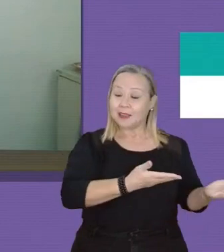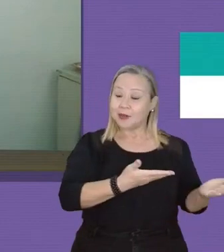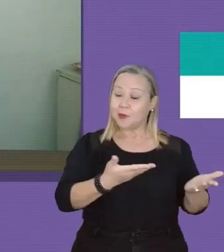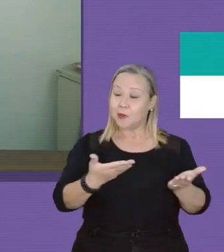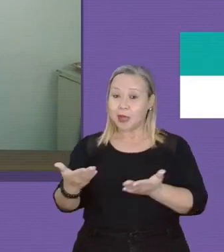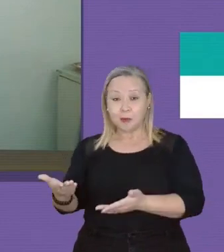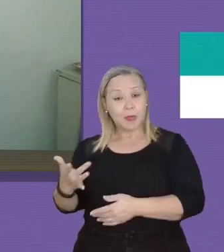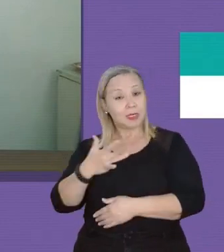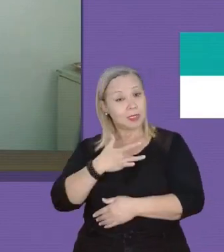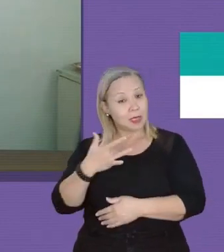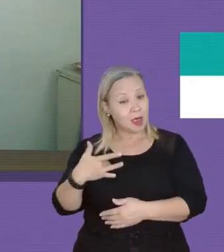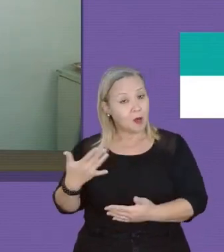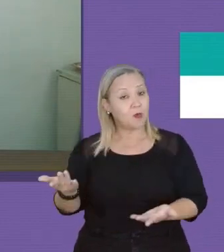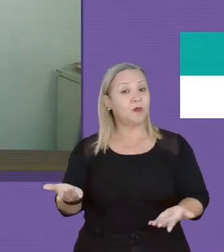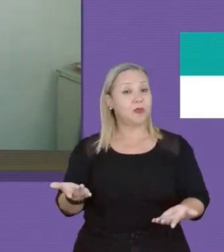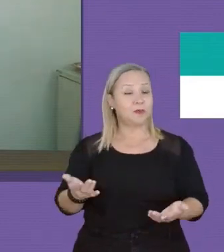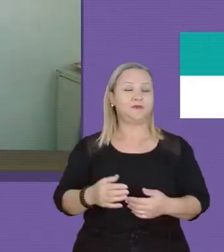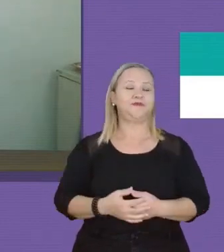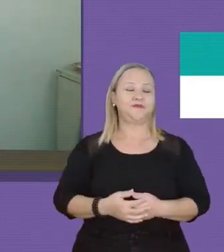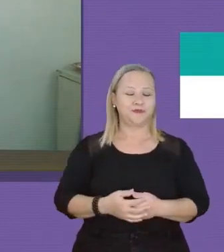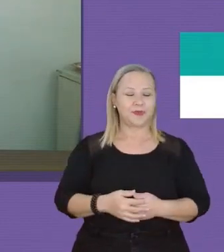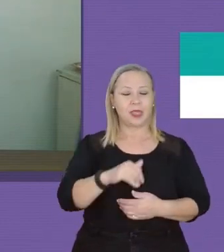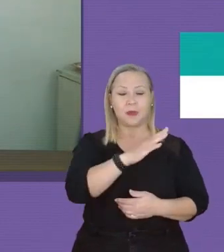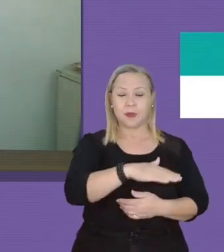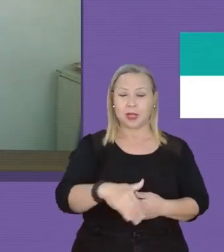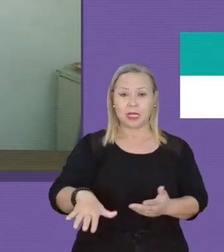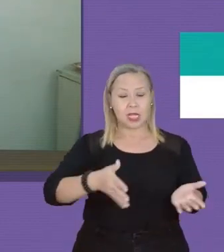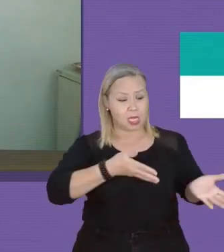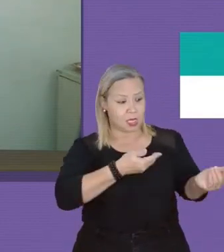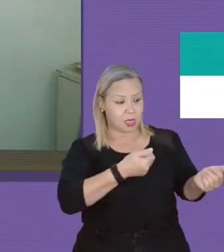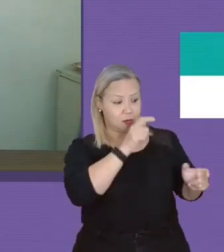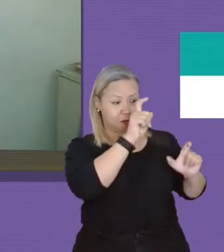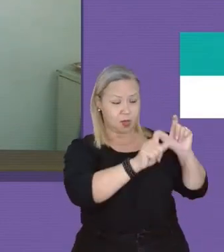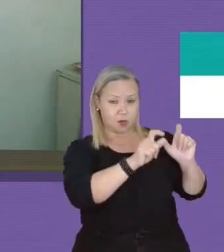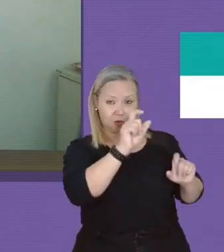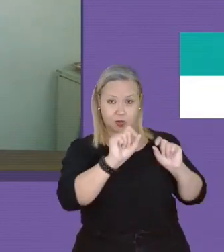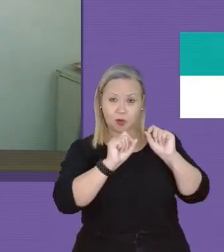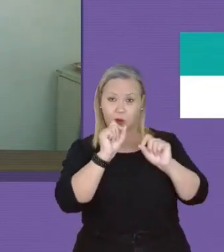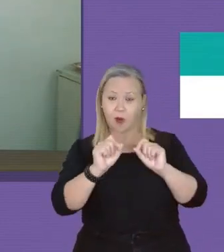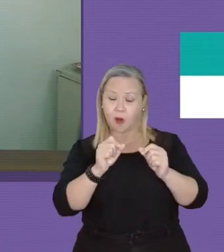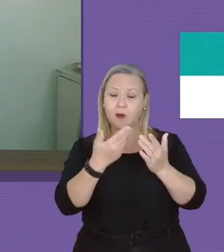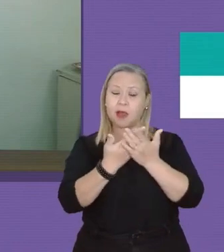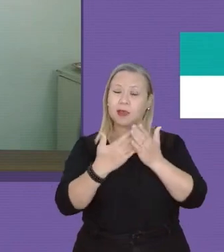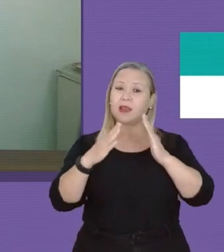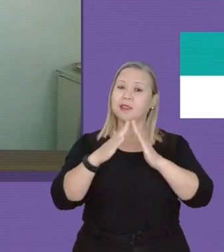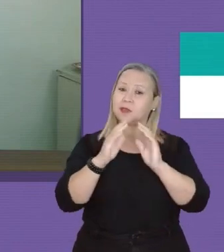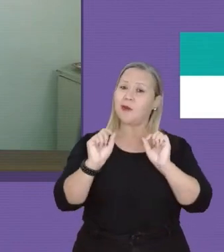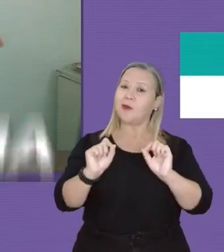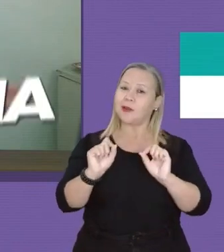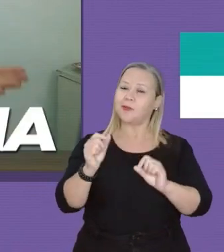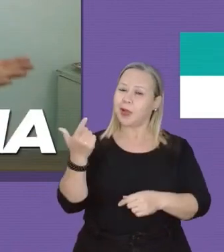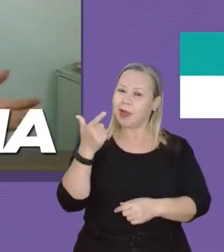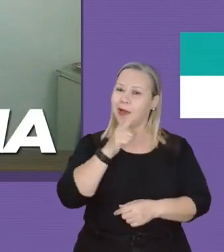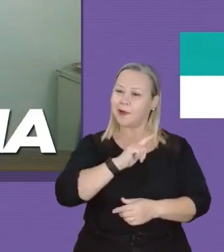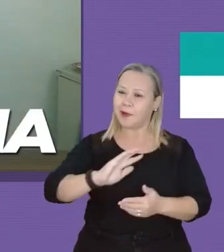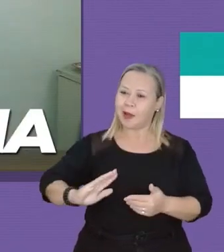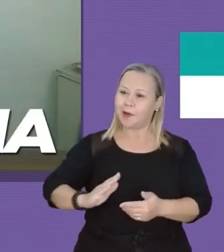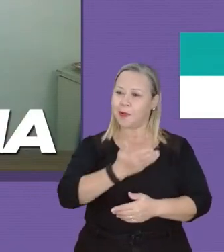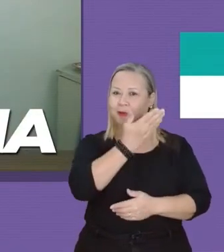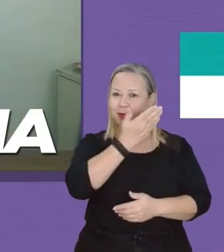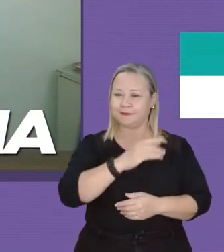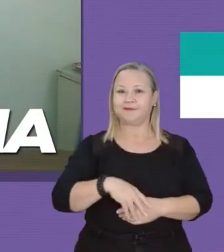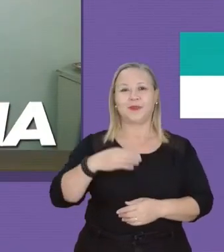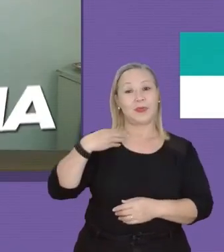saúde. Pela criança e pelo jovem que passou a ir à escola, também graças ao Bolsa